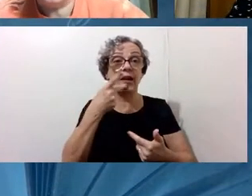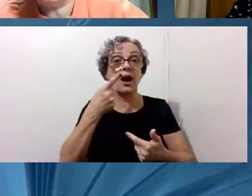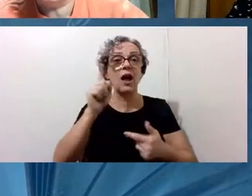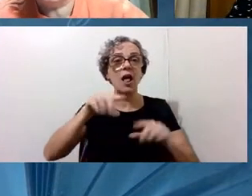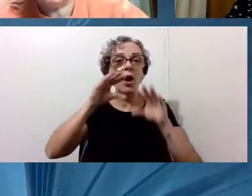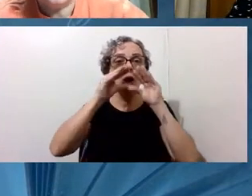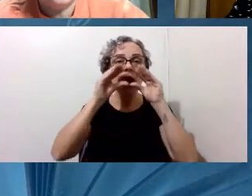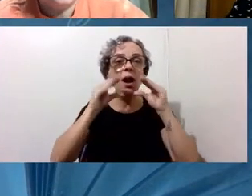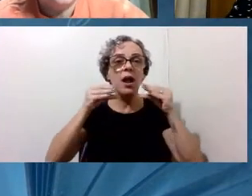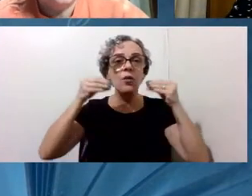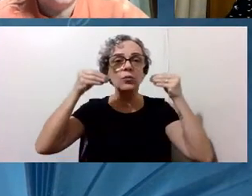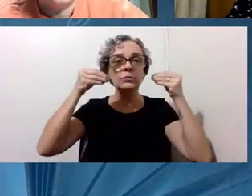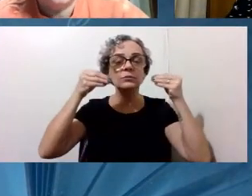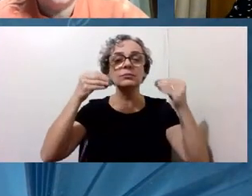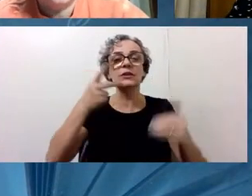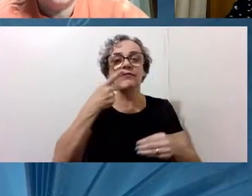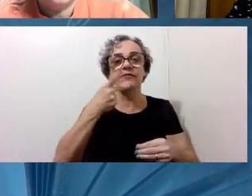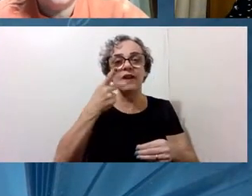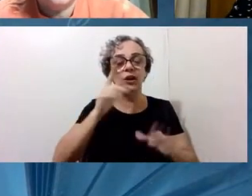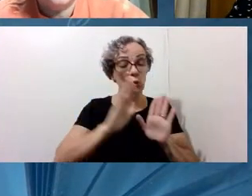do destino da dor, e